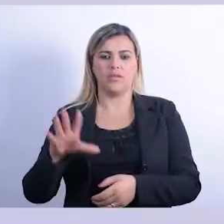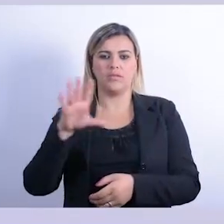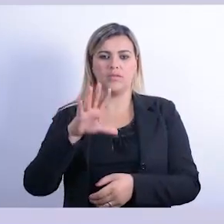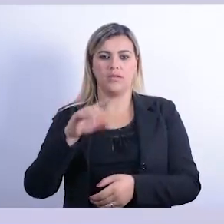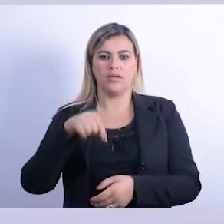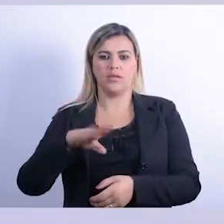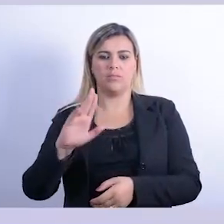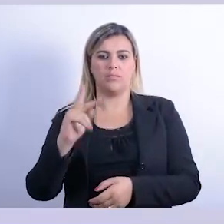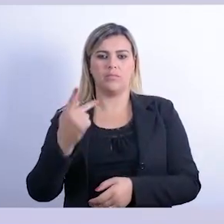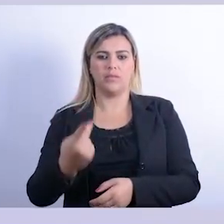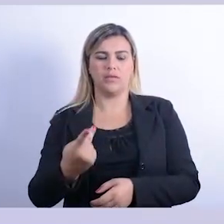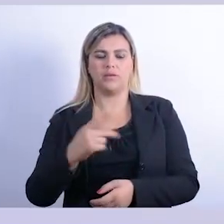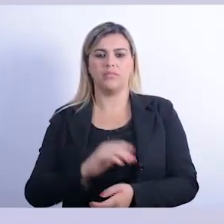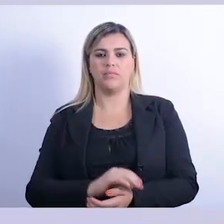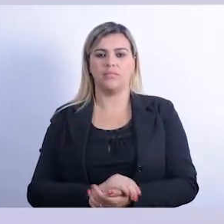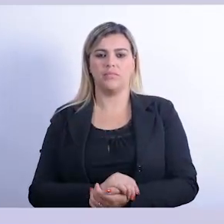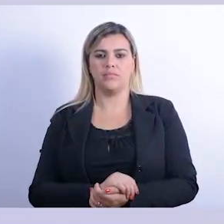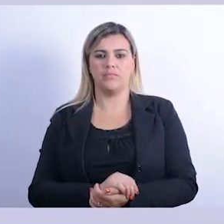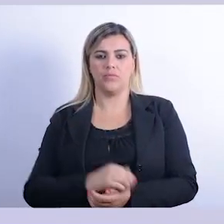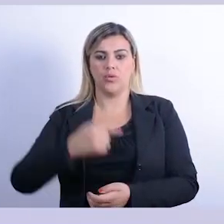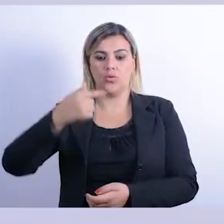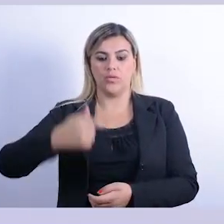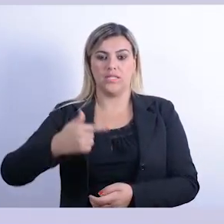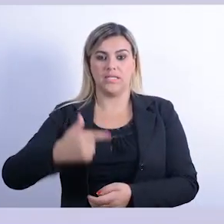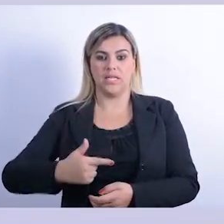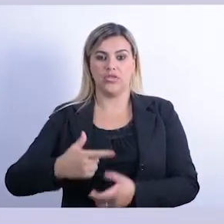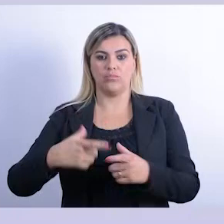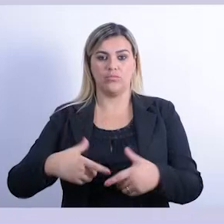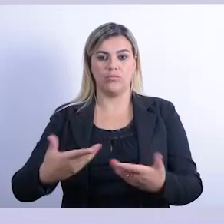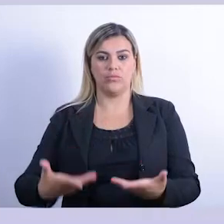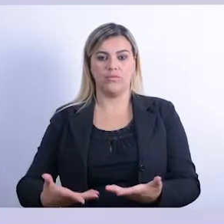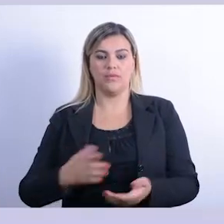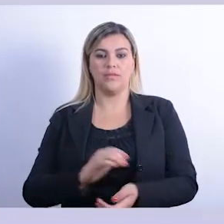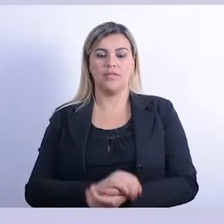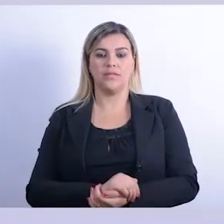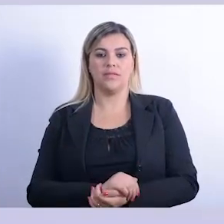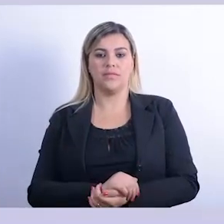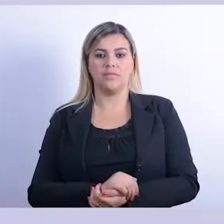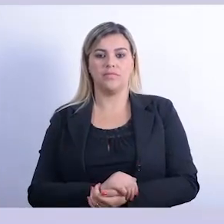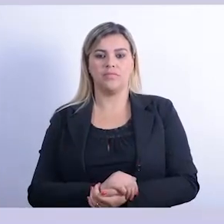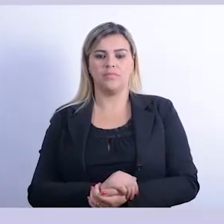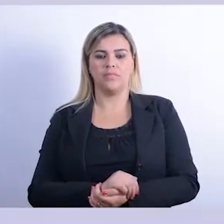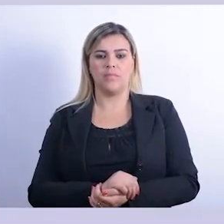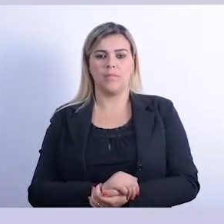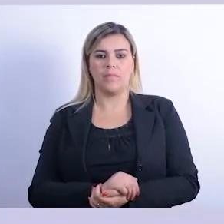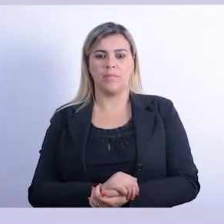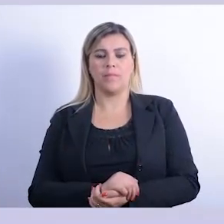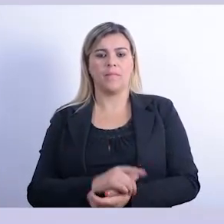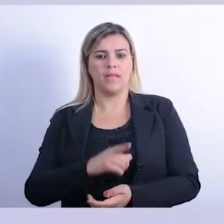Congresso Brasileiro, né, acontecido aqui em Belo Horizonte, o 7º Congresso Brasileiro, o marco, né,